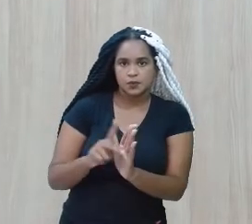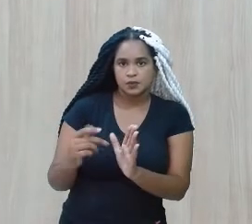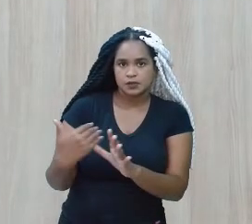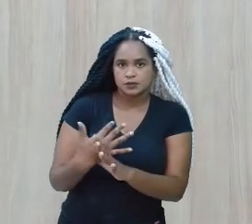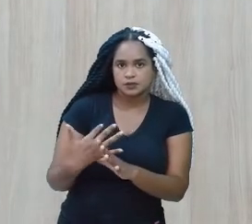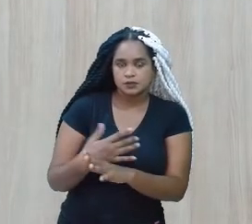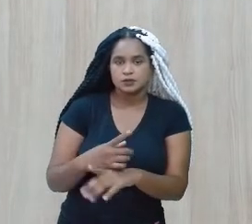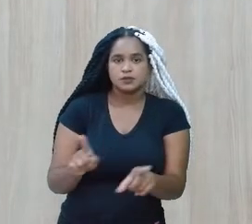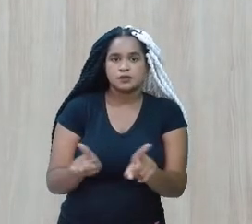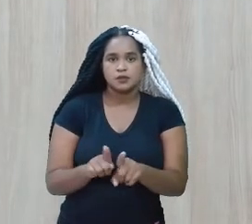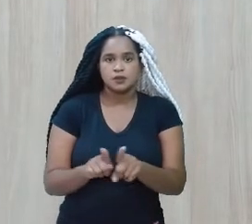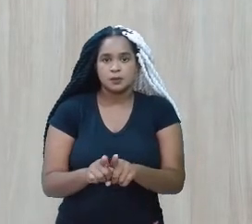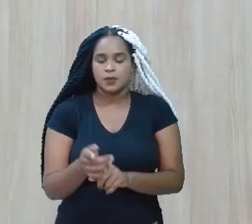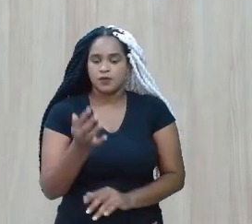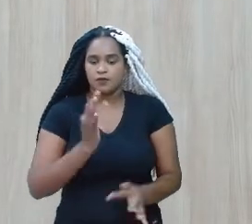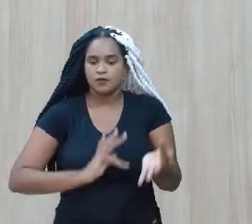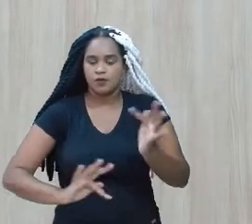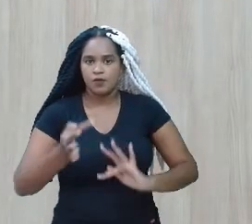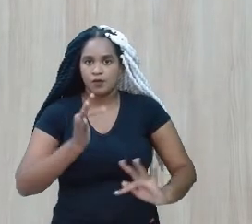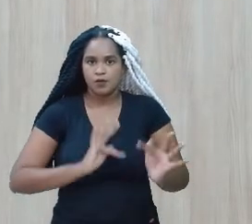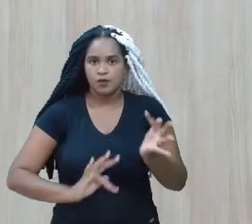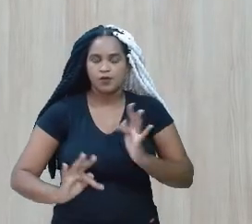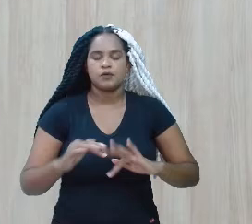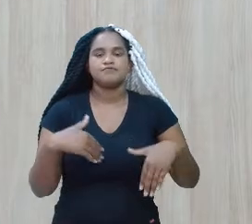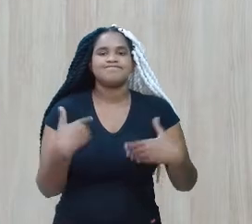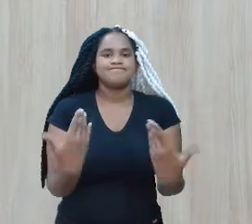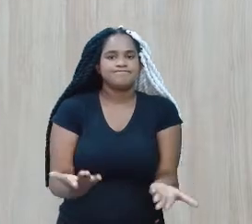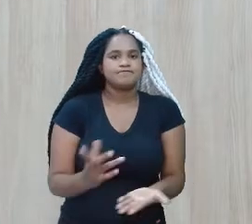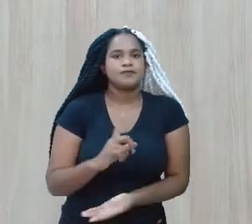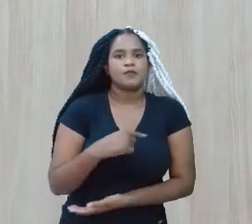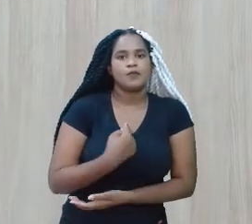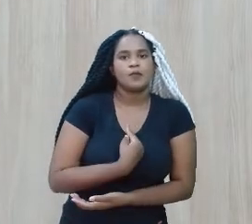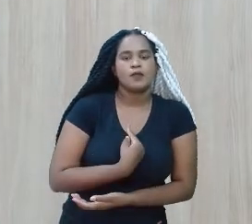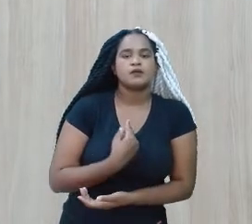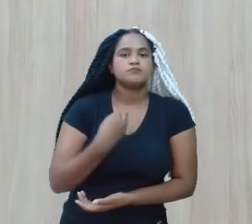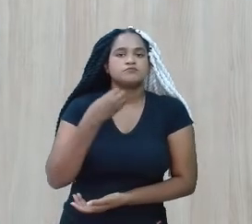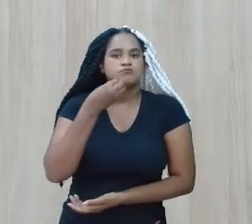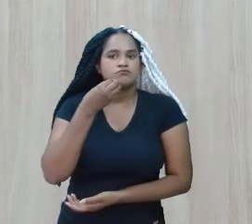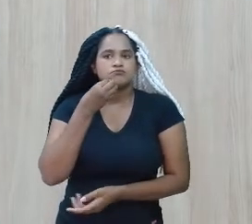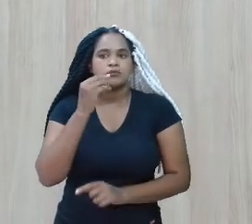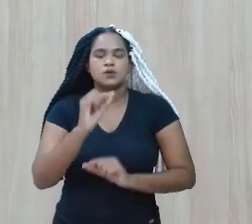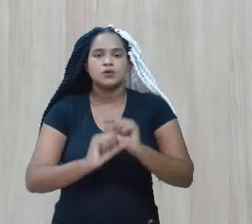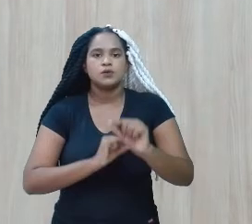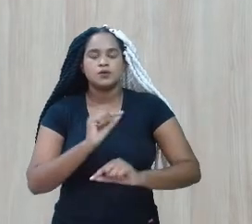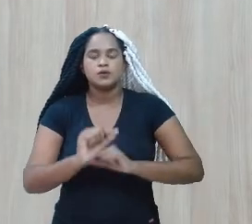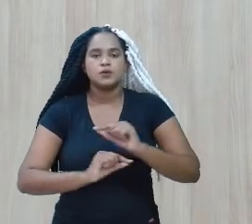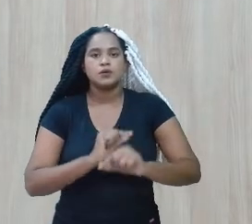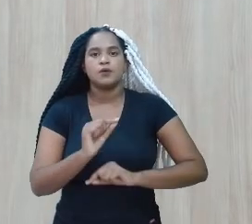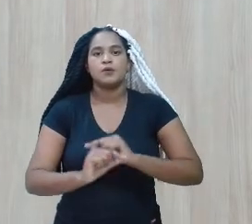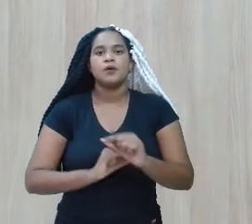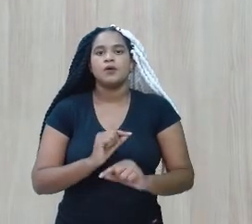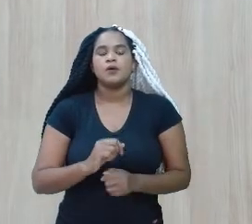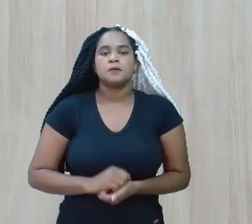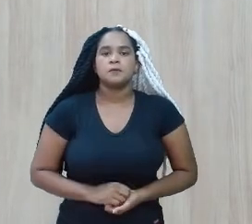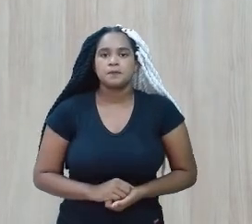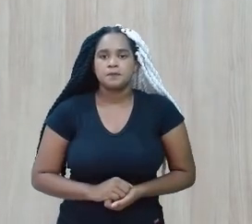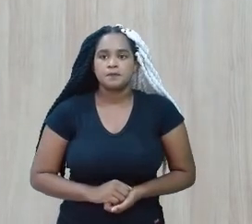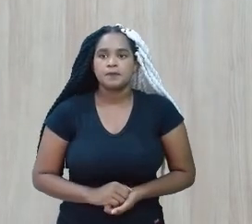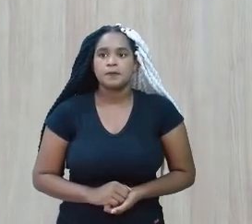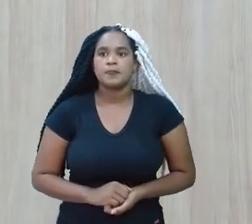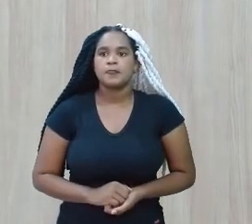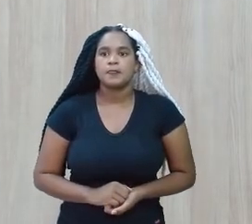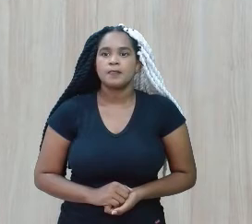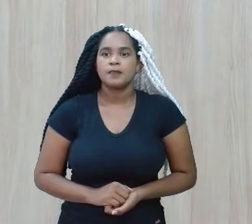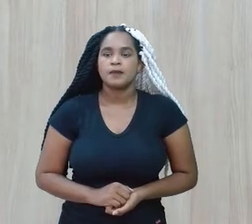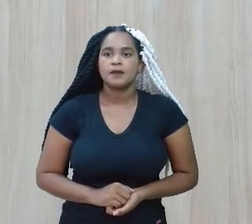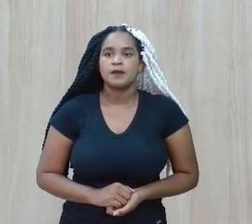de como era todo feito o trabalho diante dessa realidade. Então, quando eu falei